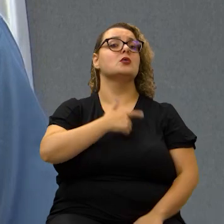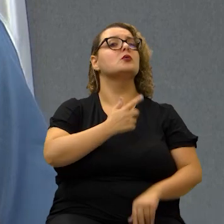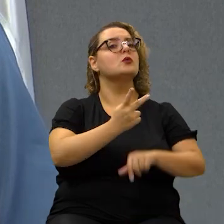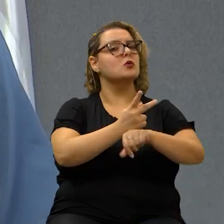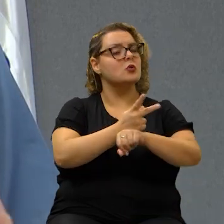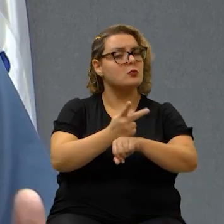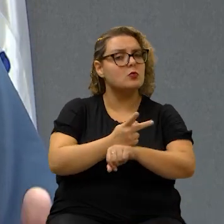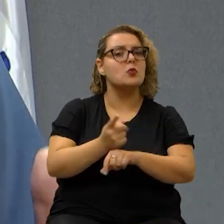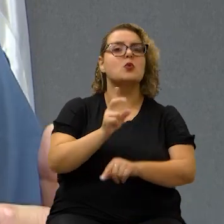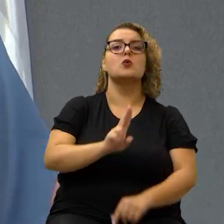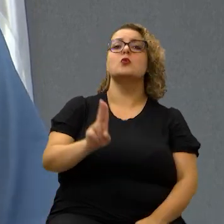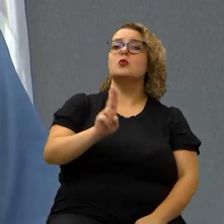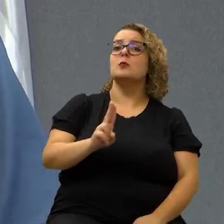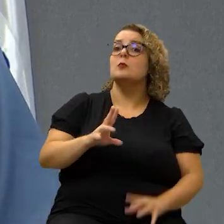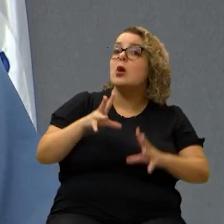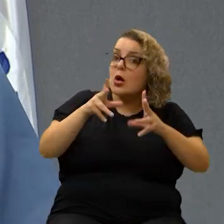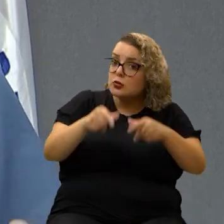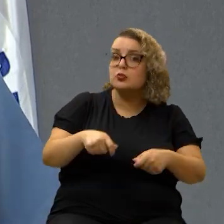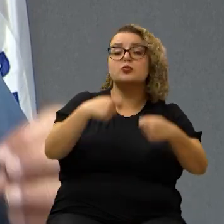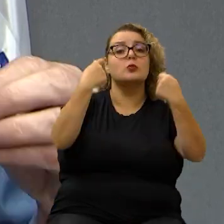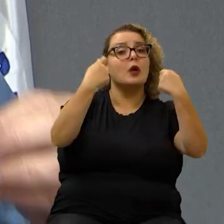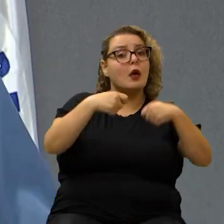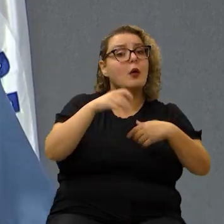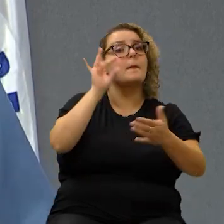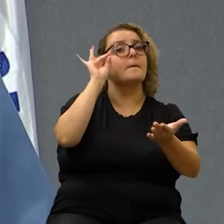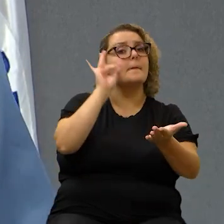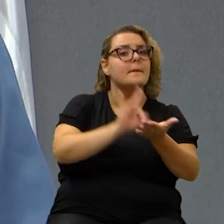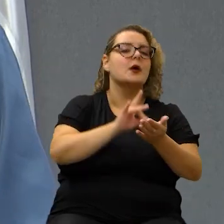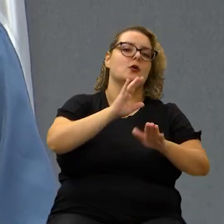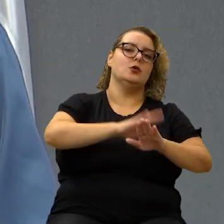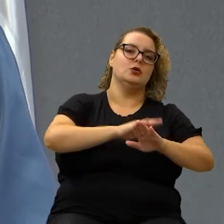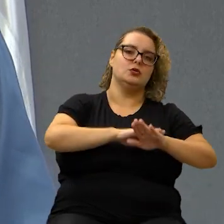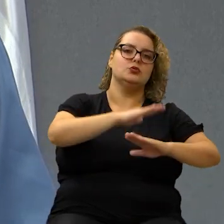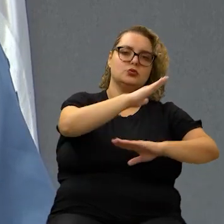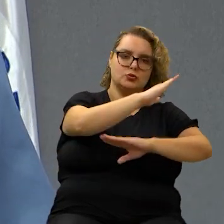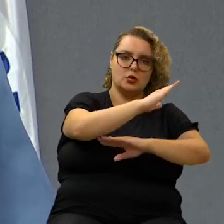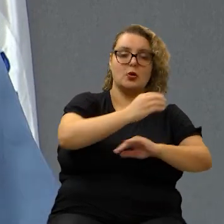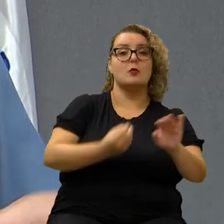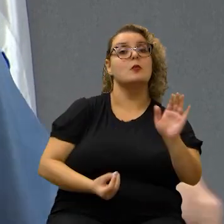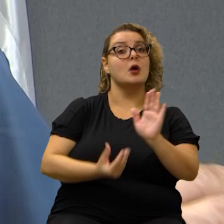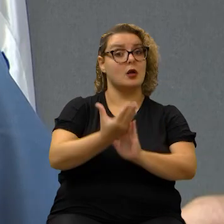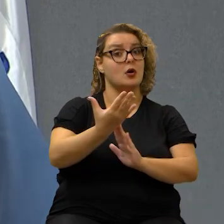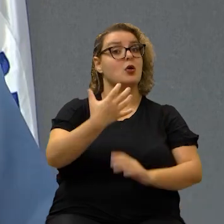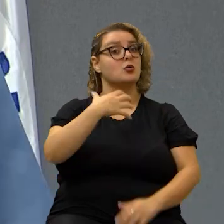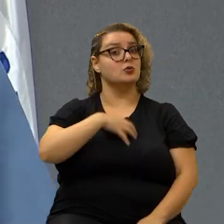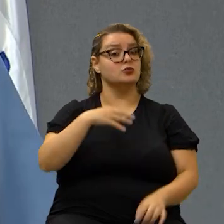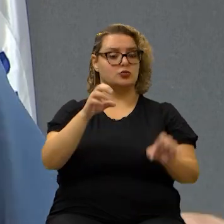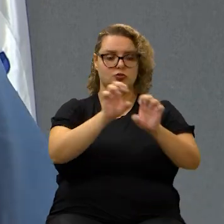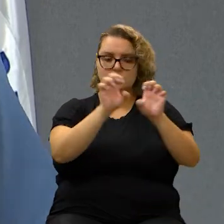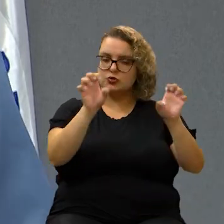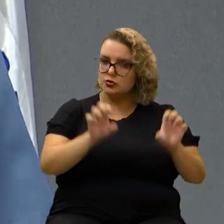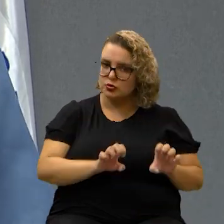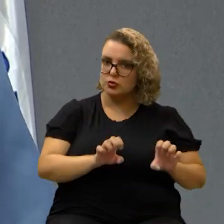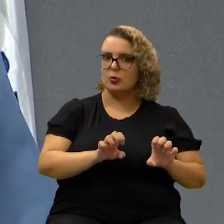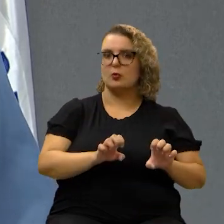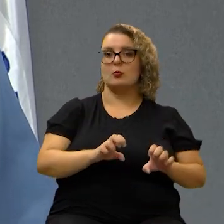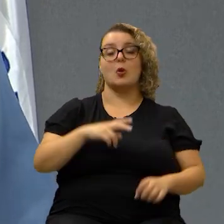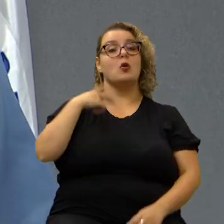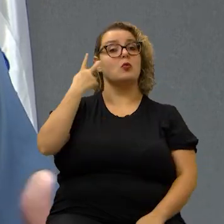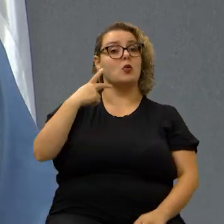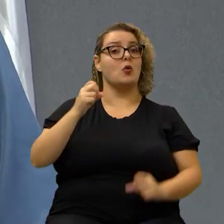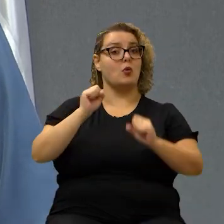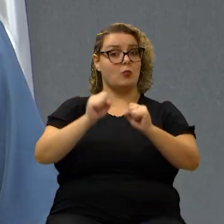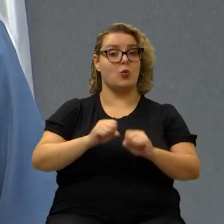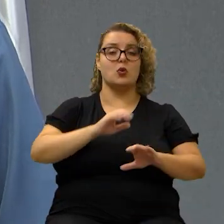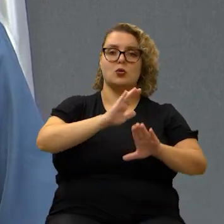mas a gente tem procurado utilizar para aquilo que é necessário pro funcionamento da câmara para criar as condições estruturais